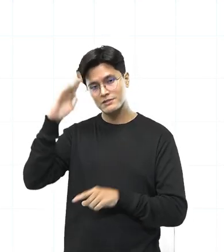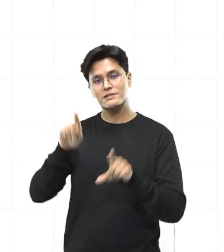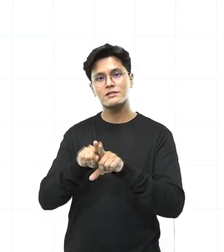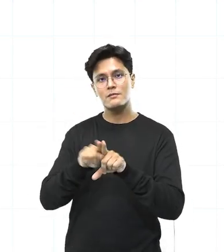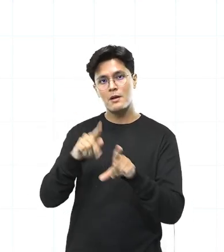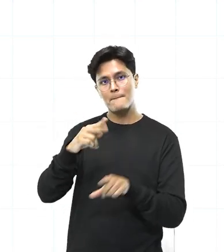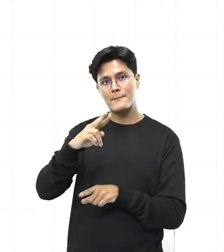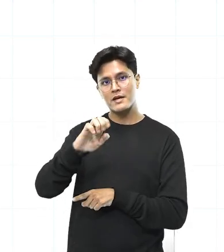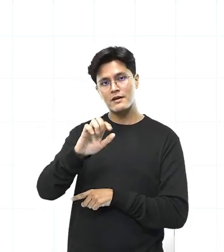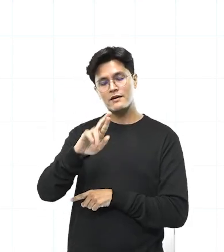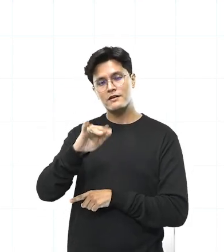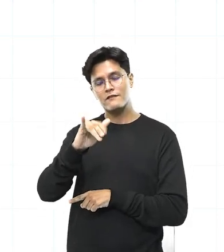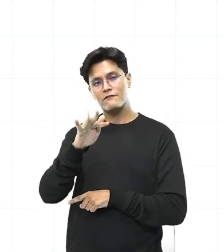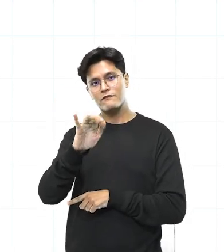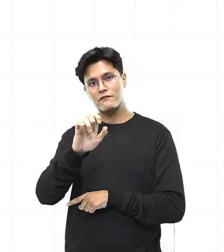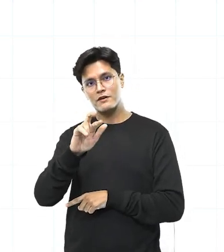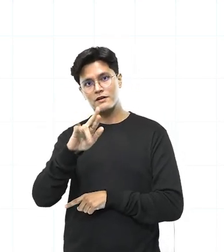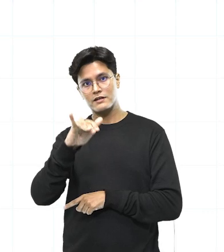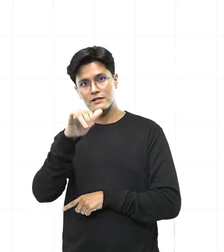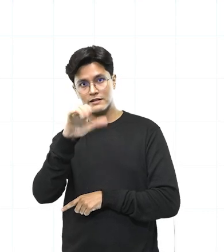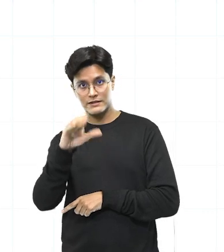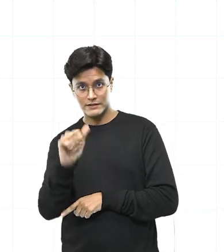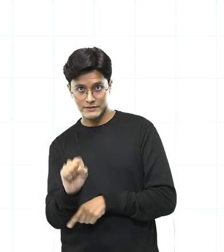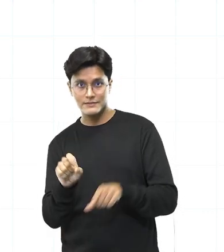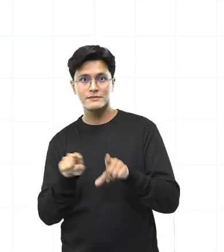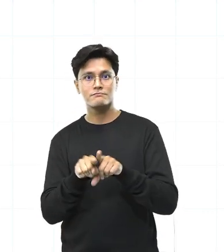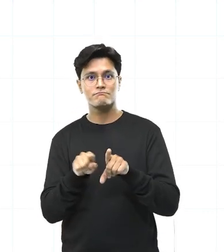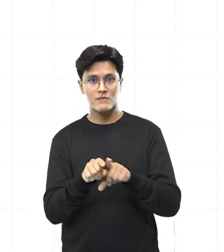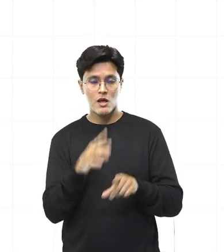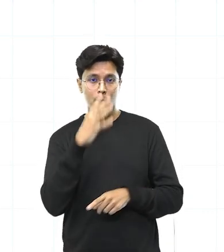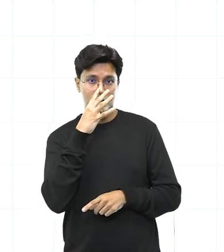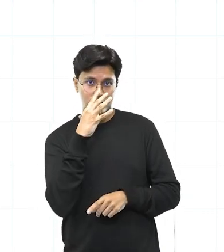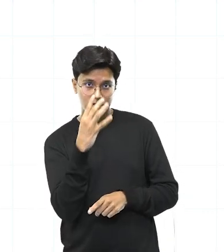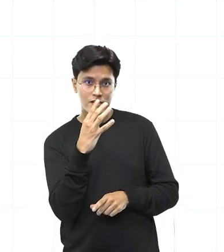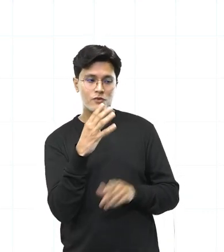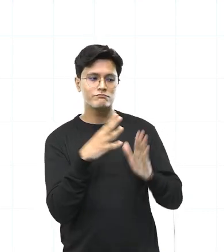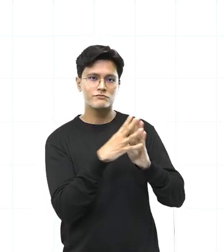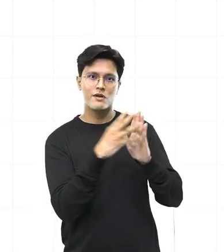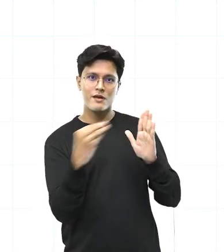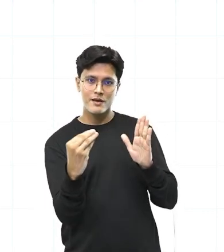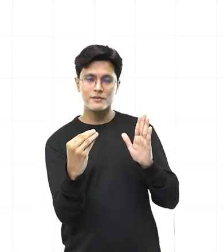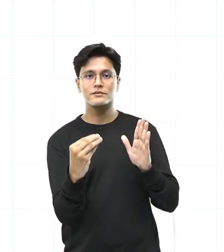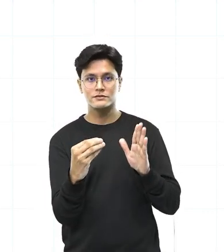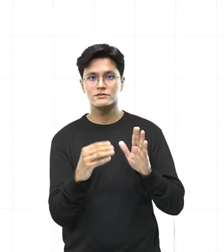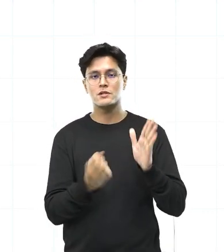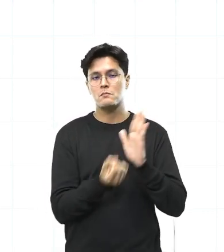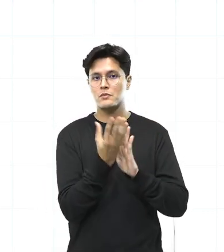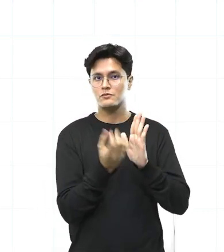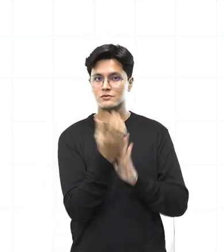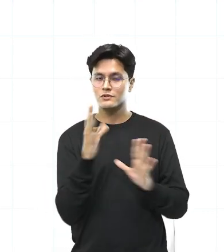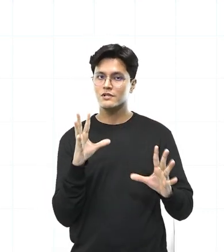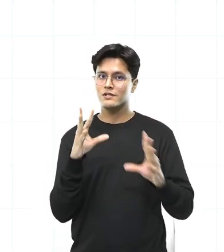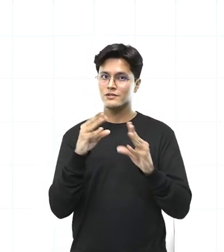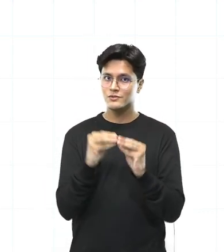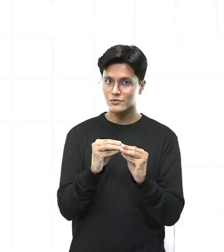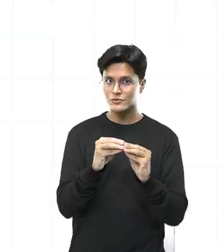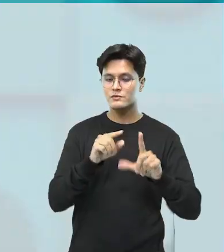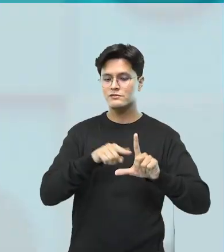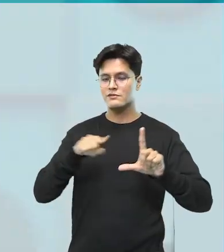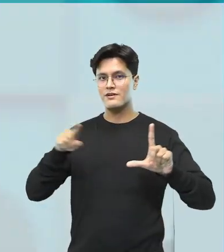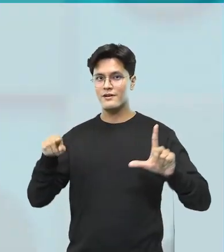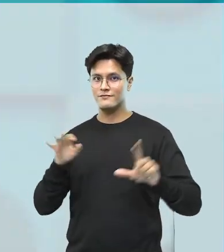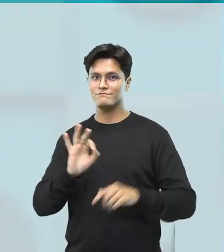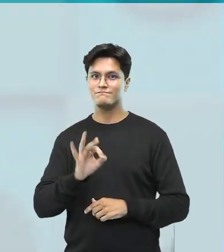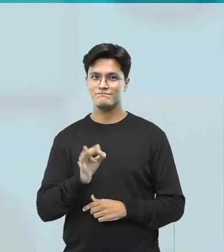e periféricas, apreciação e réplica, produção de resumos, esquemas e gráficos e etc,